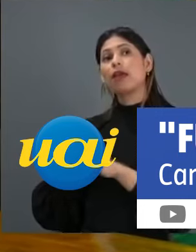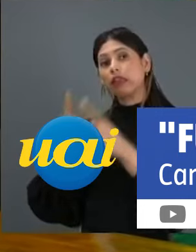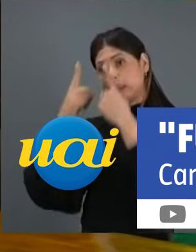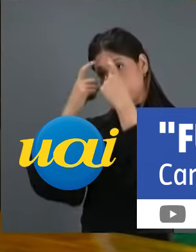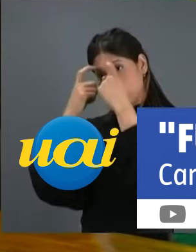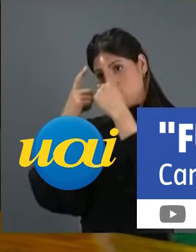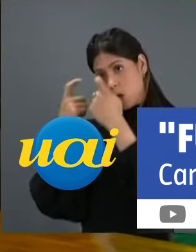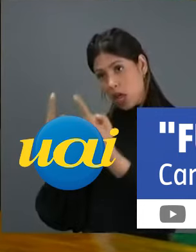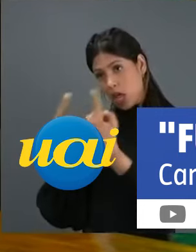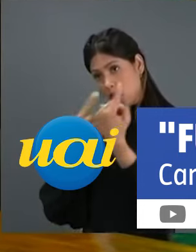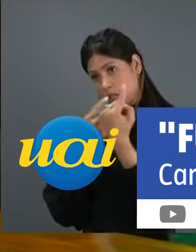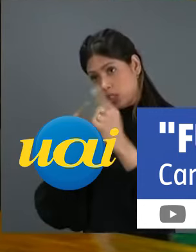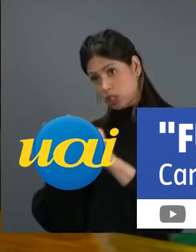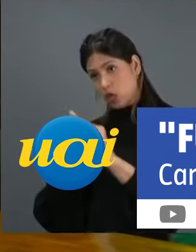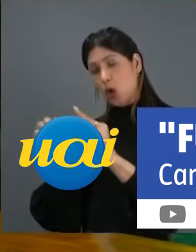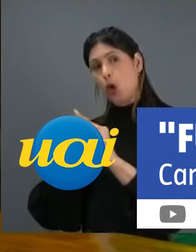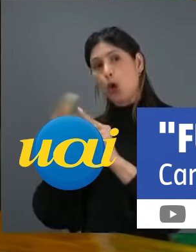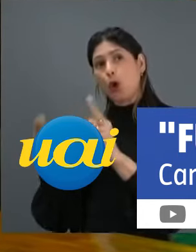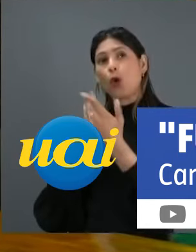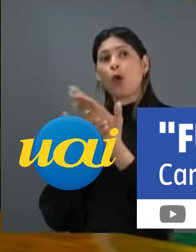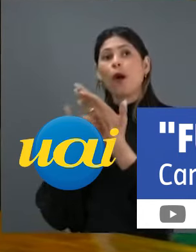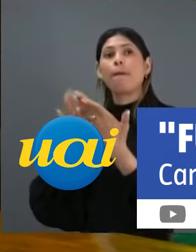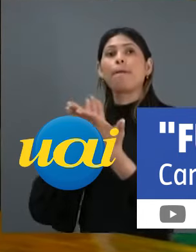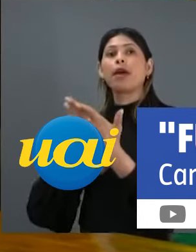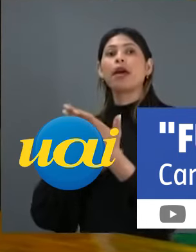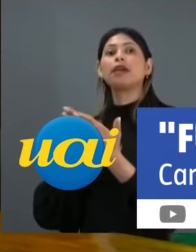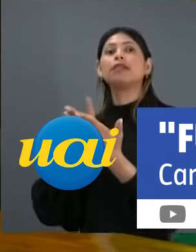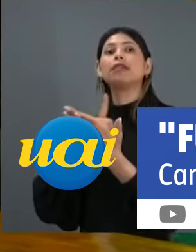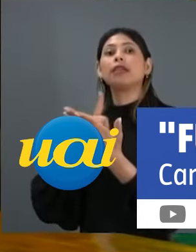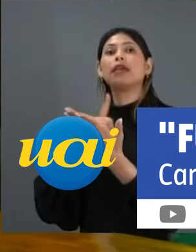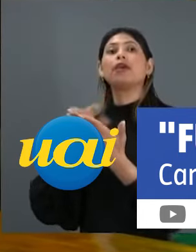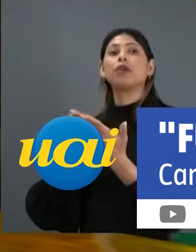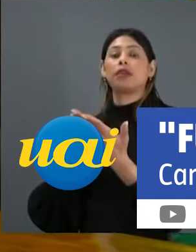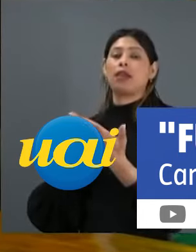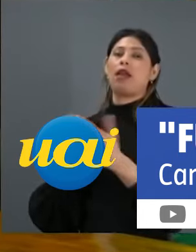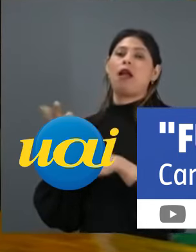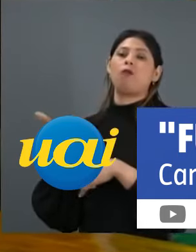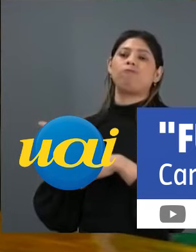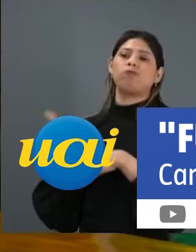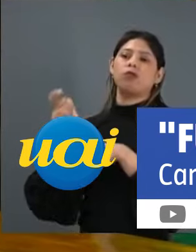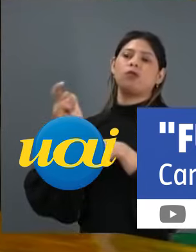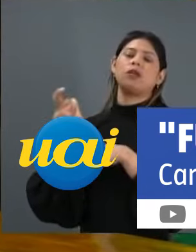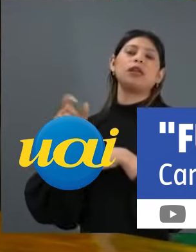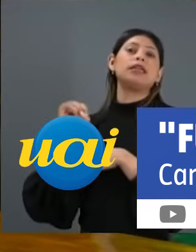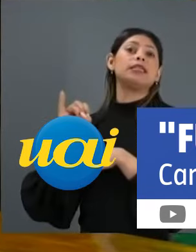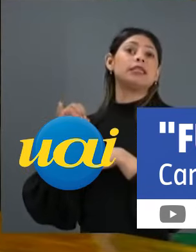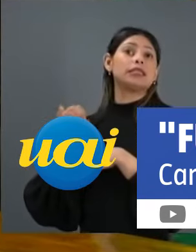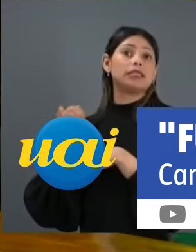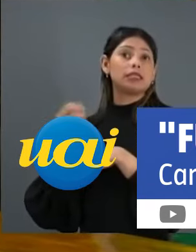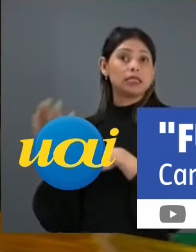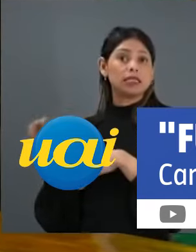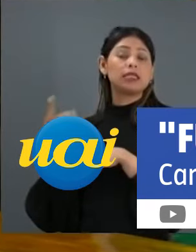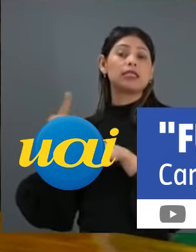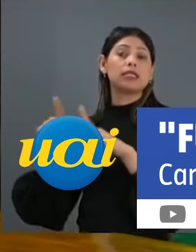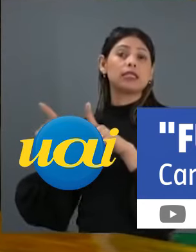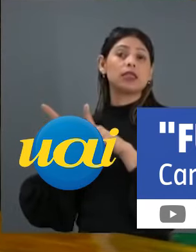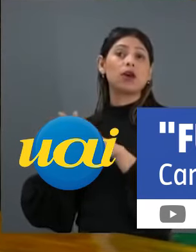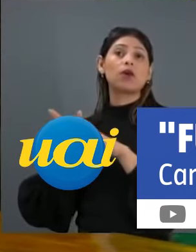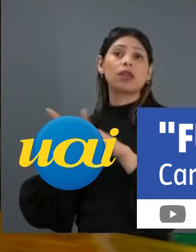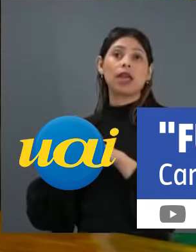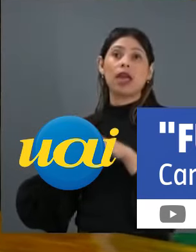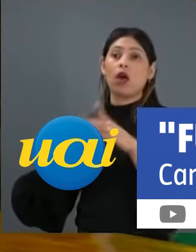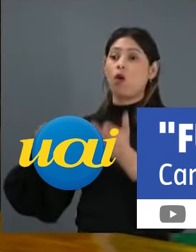violência ou grave ameaça com emprego de arma de fogo. E também o aumento da metade da pena